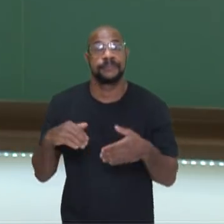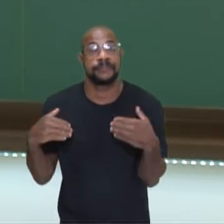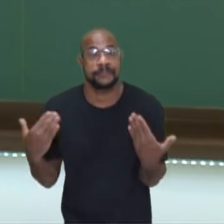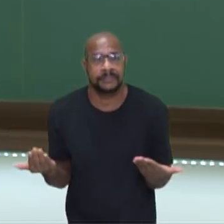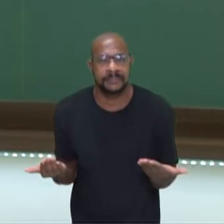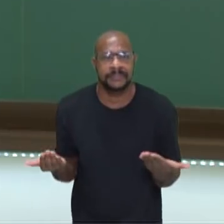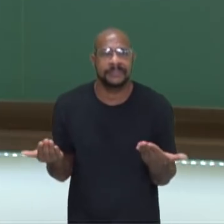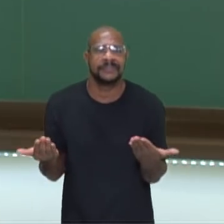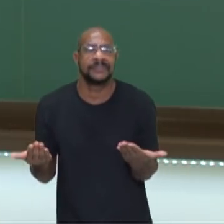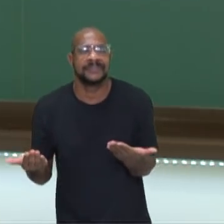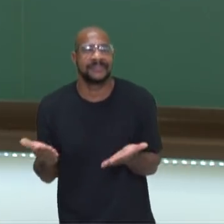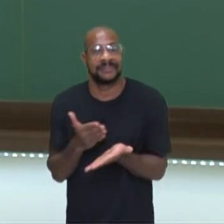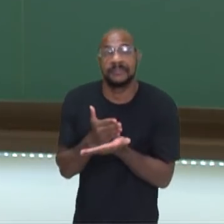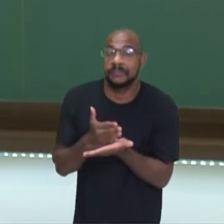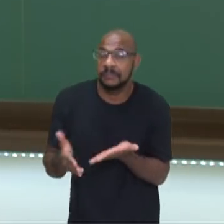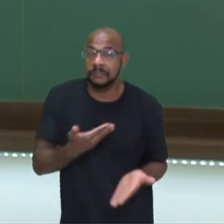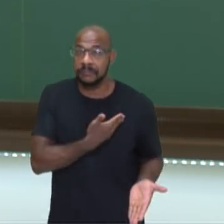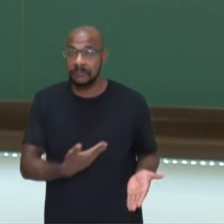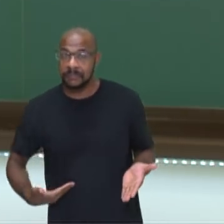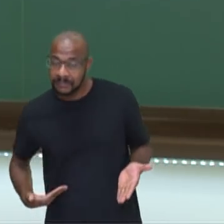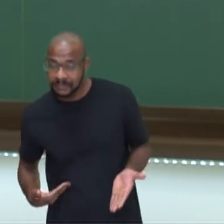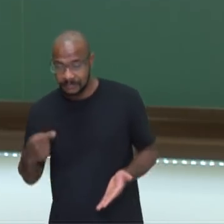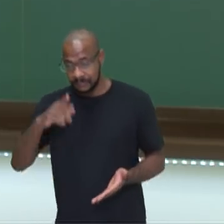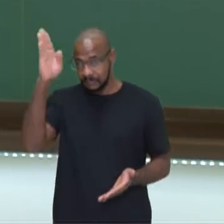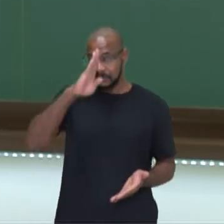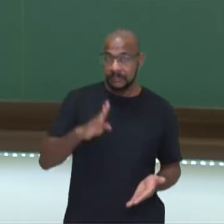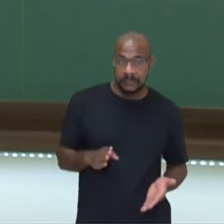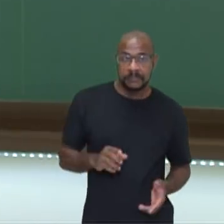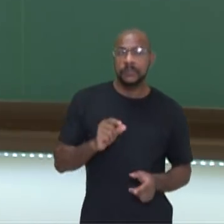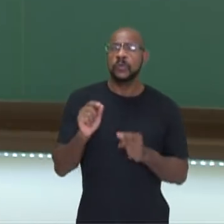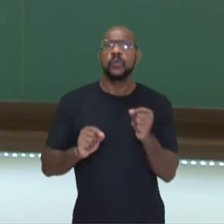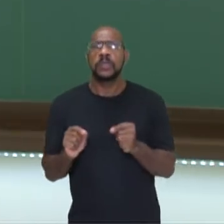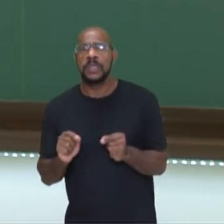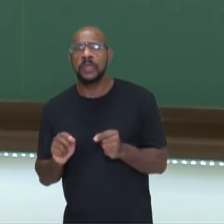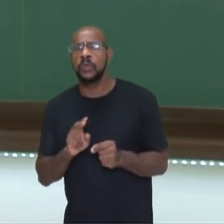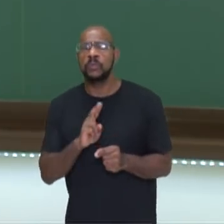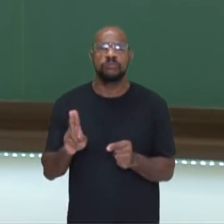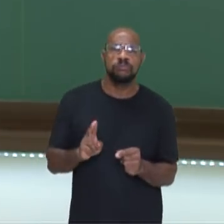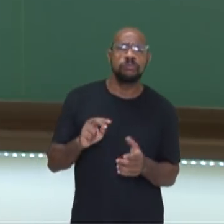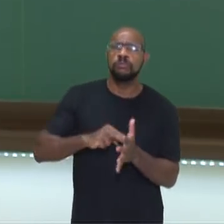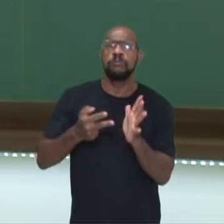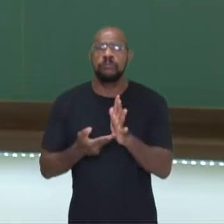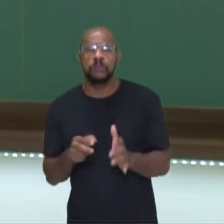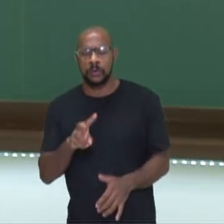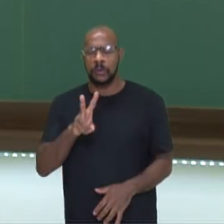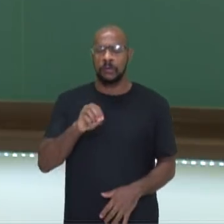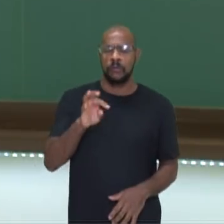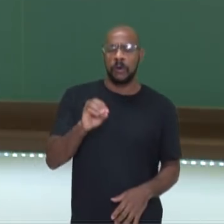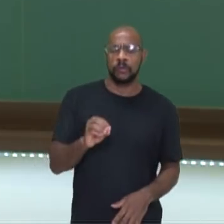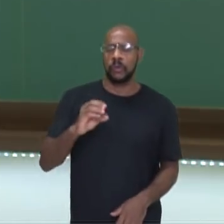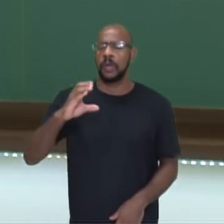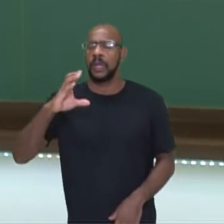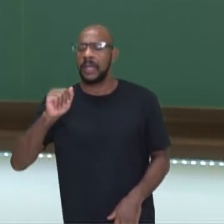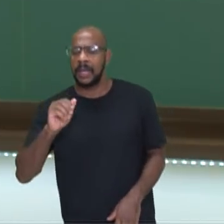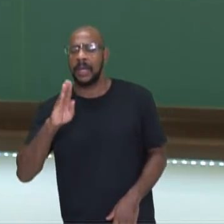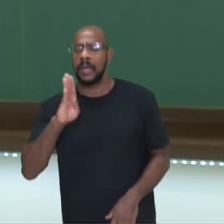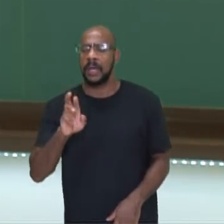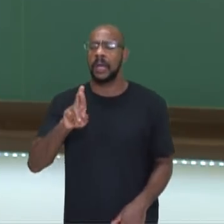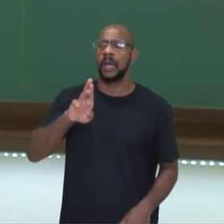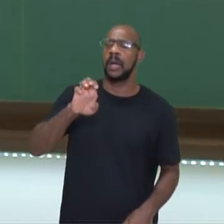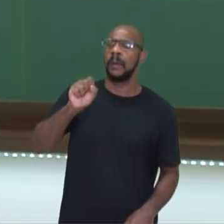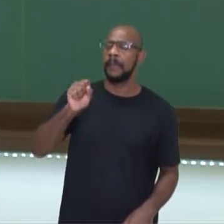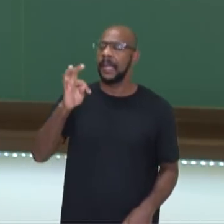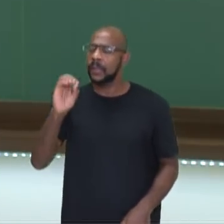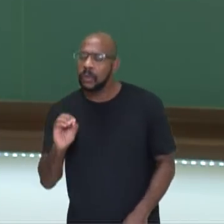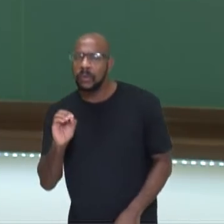Ei, no início da República no Brasil, o que era o chamado voto de cabresto? É claro, lógico,